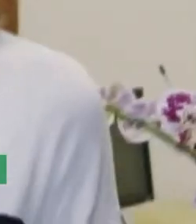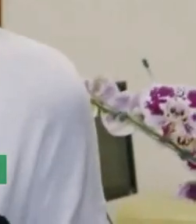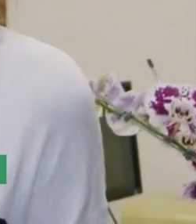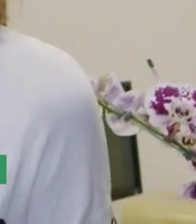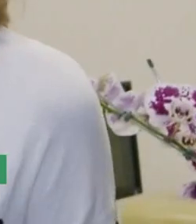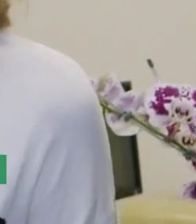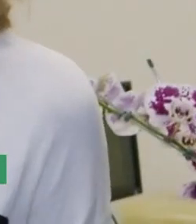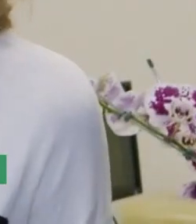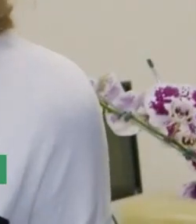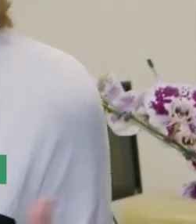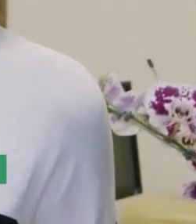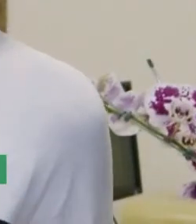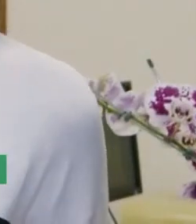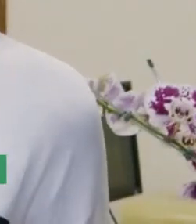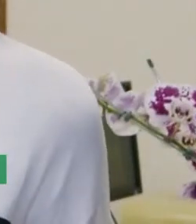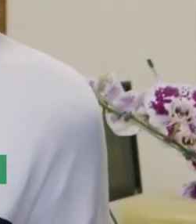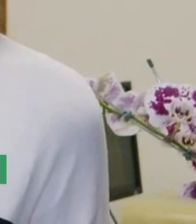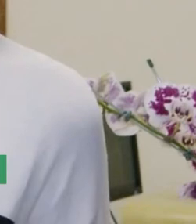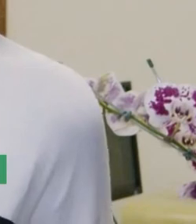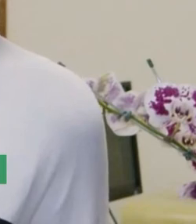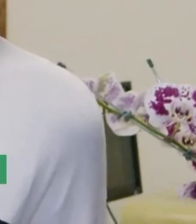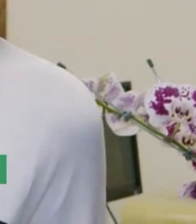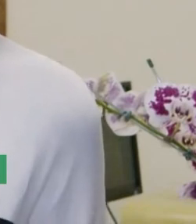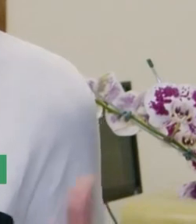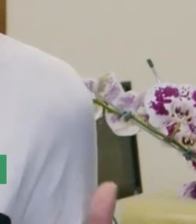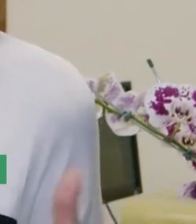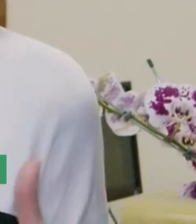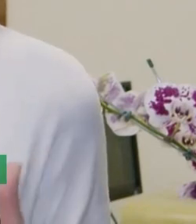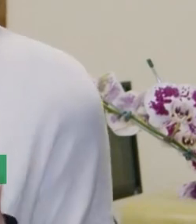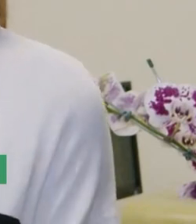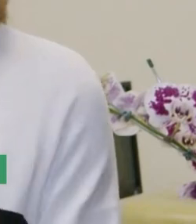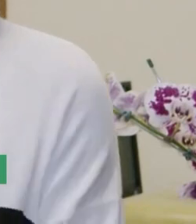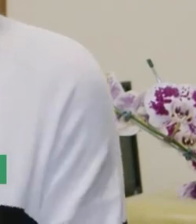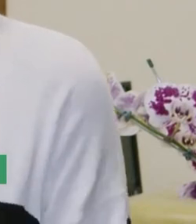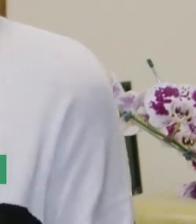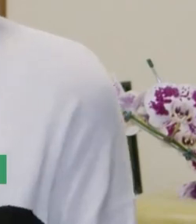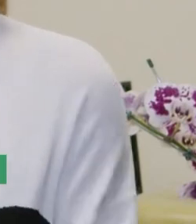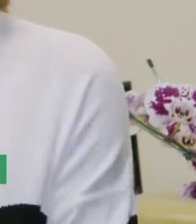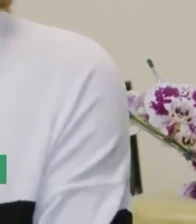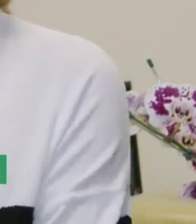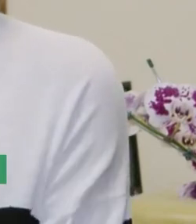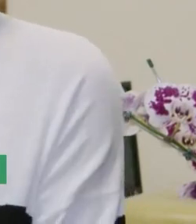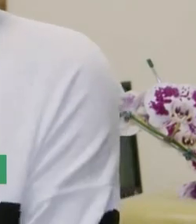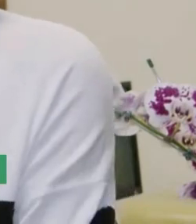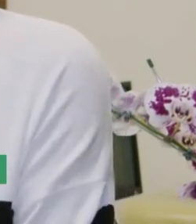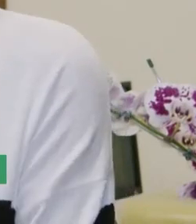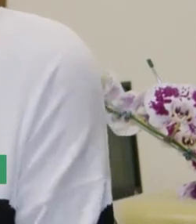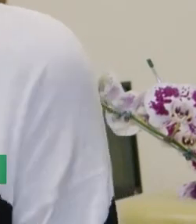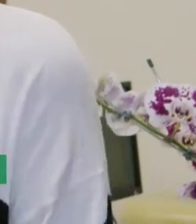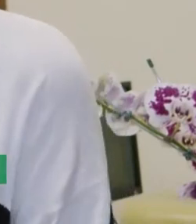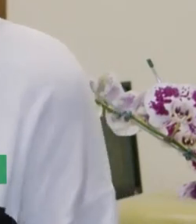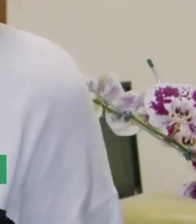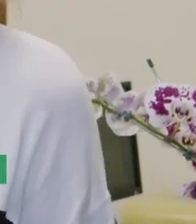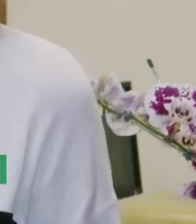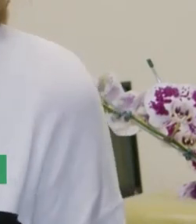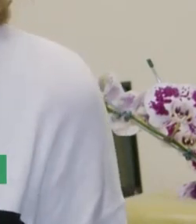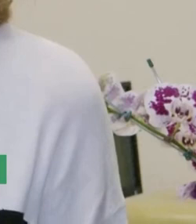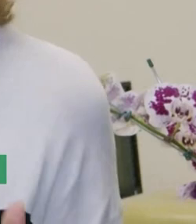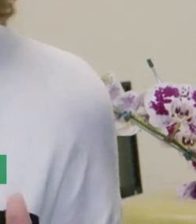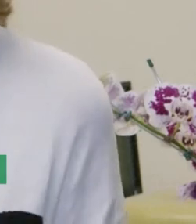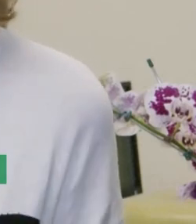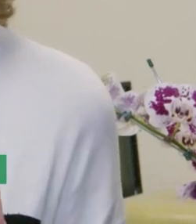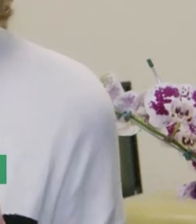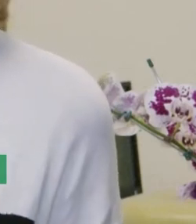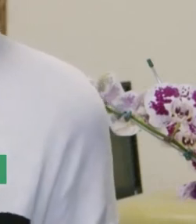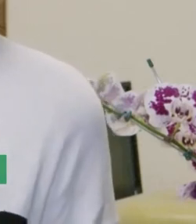Você sabia que a violência doméstica que familiar contra a mulher não é apenas aquela agressão física que acontece dentro de casa que deixa marcas